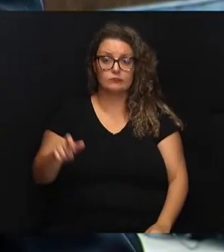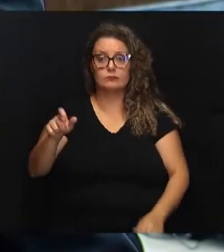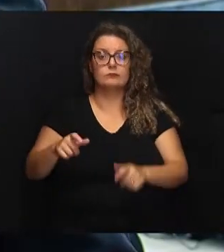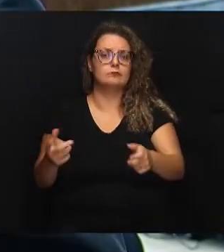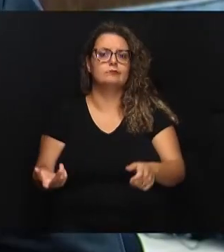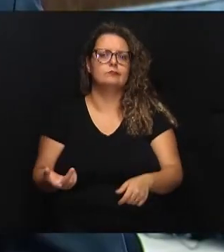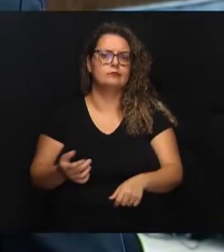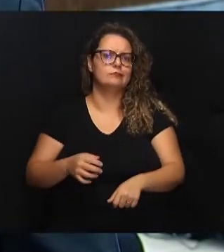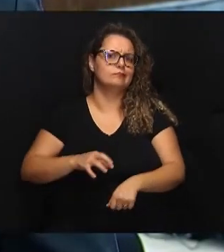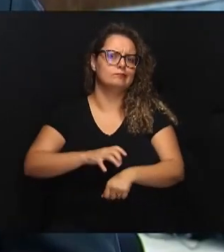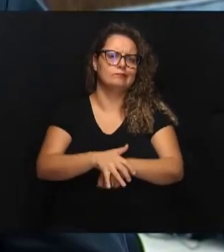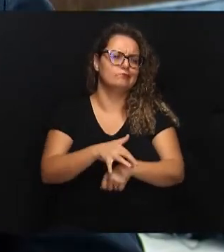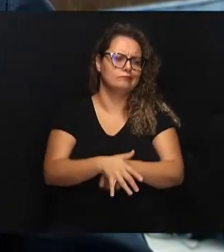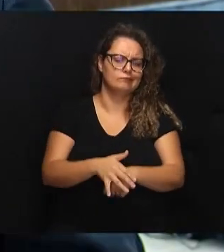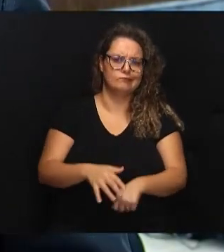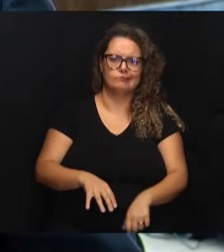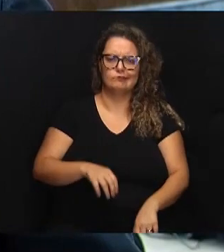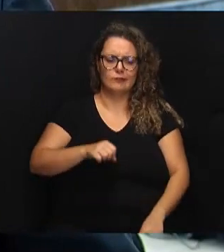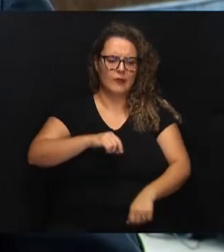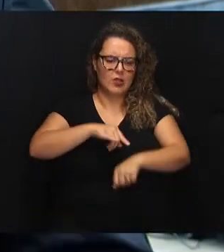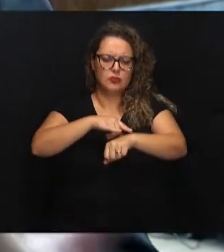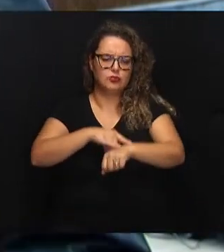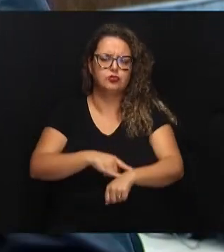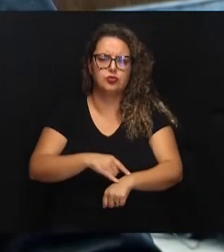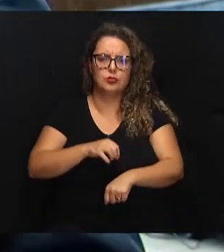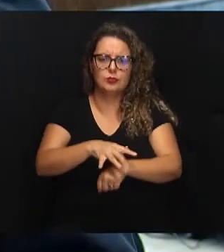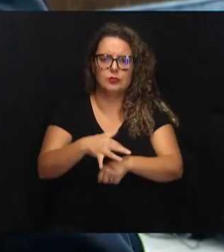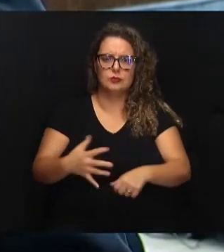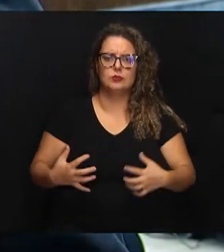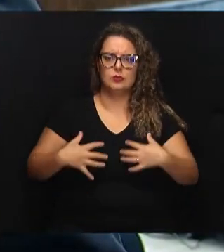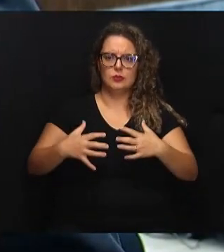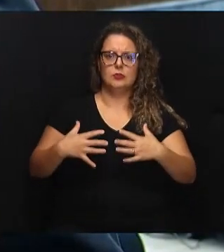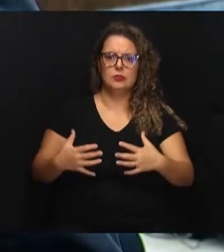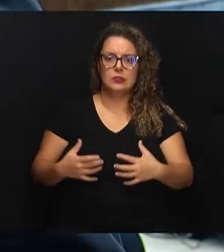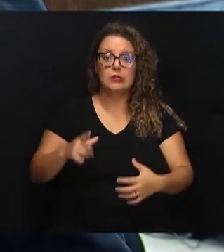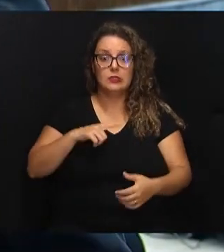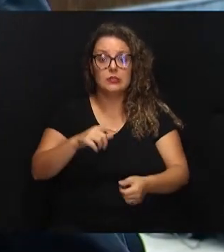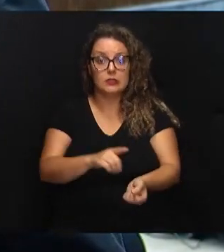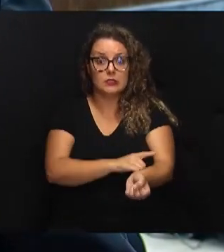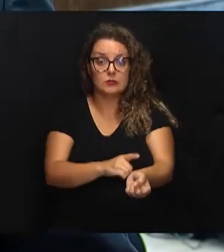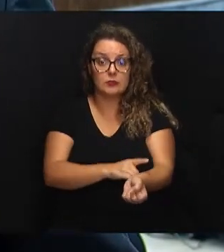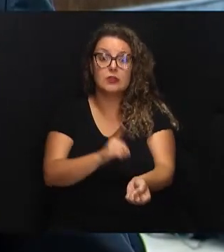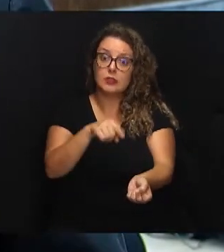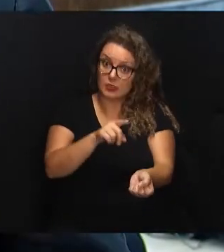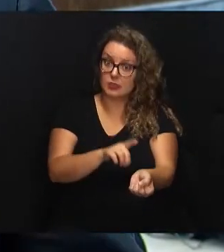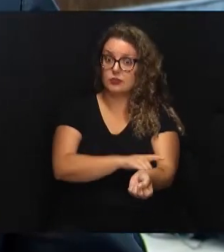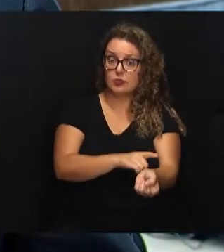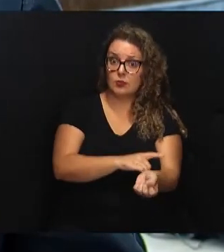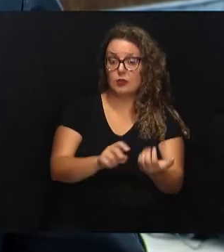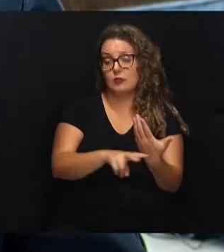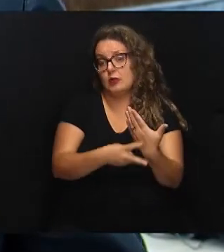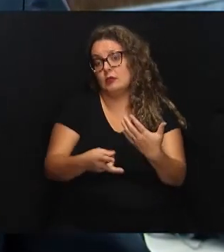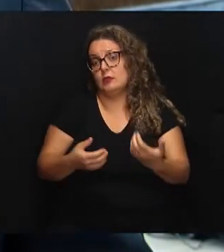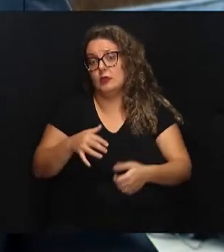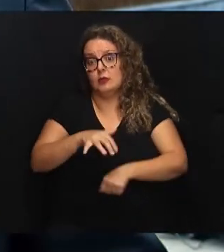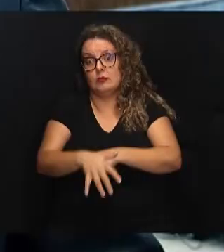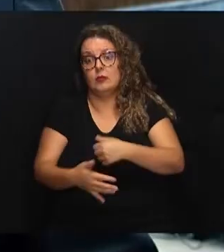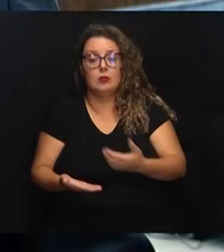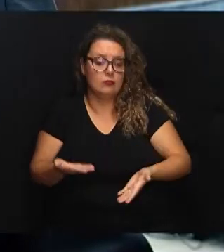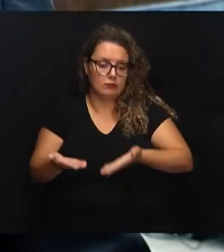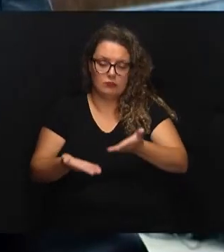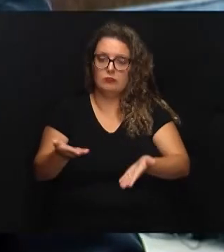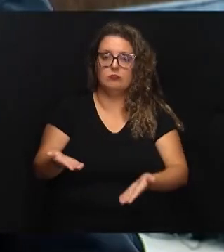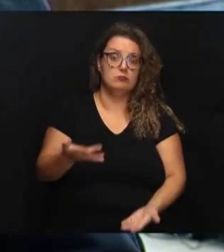infecção de urina, com uma infecção pulmonar, mas ela tem a diabetes e a diabetes é a causadora dessas infecções. Então, a pessoa vai ser tratada de um problema que